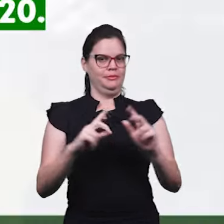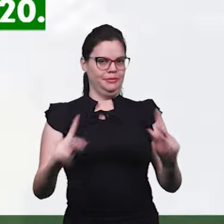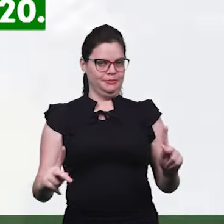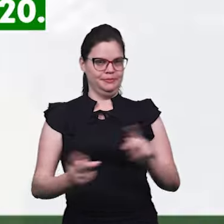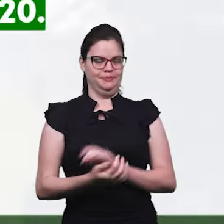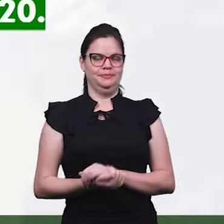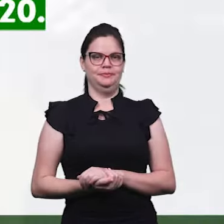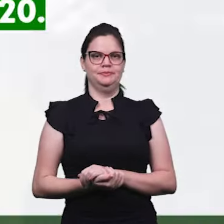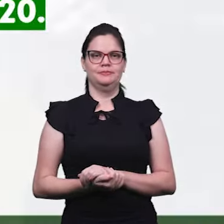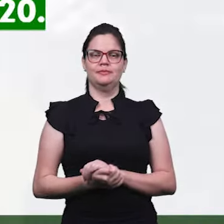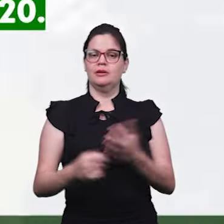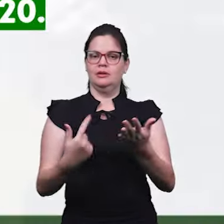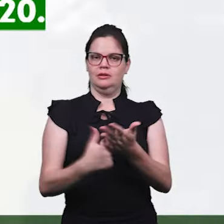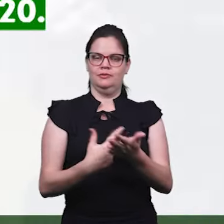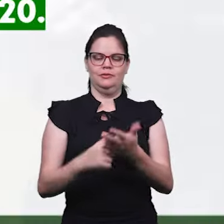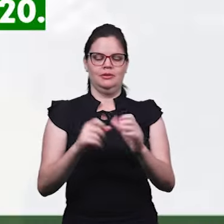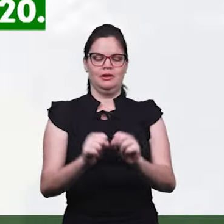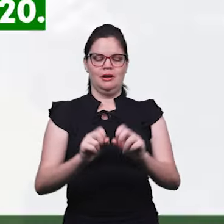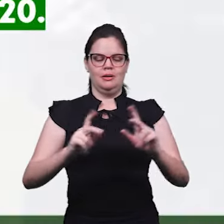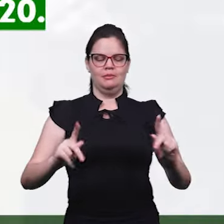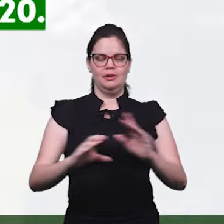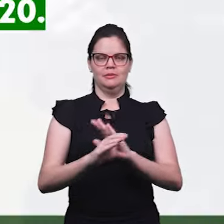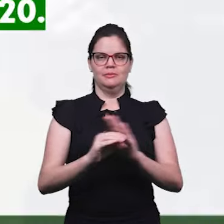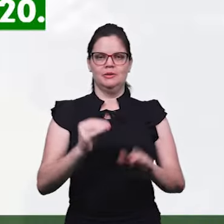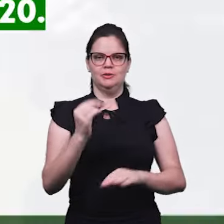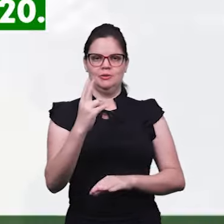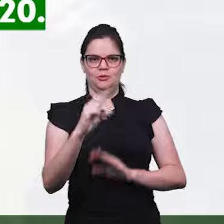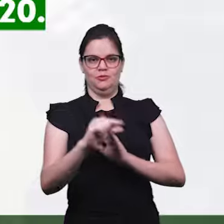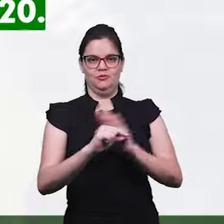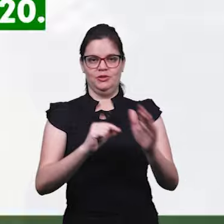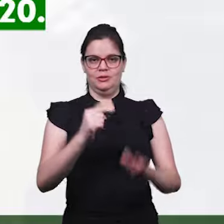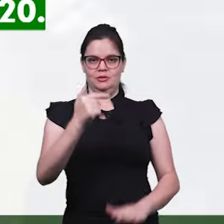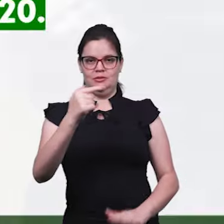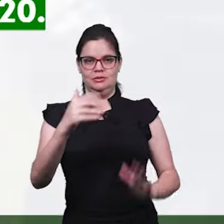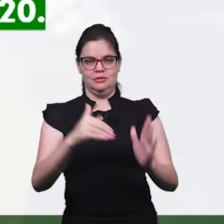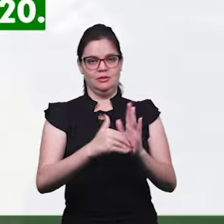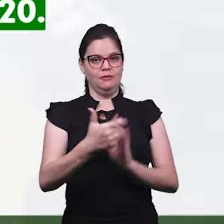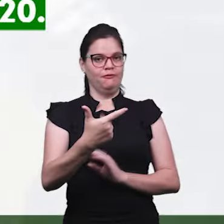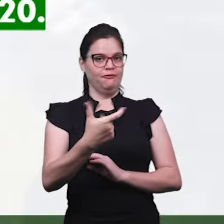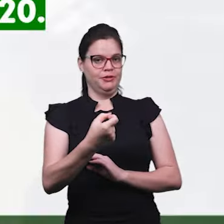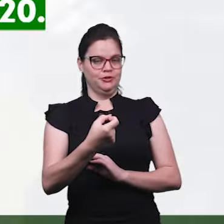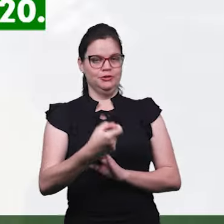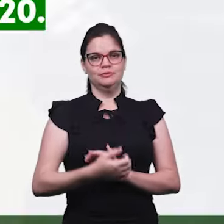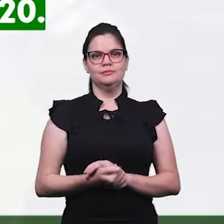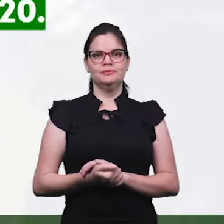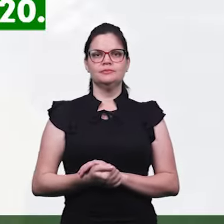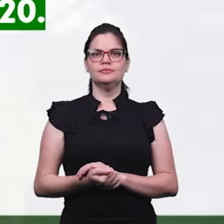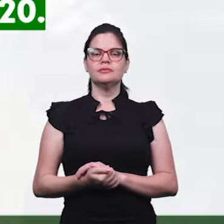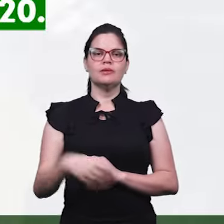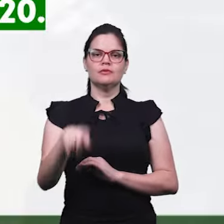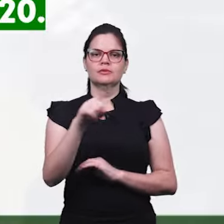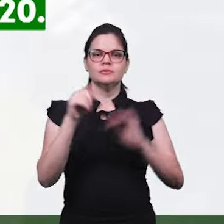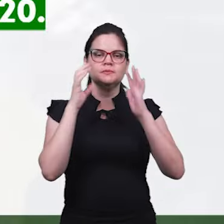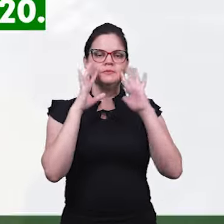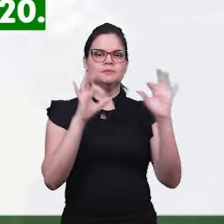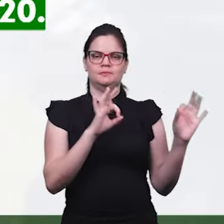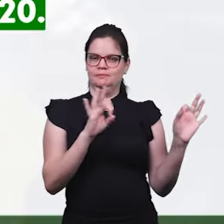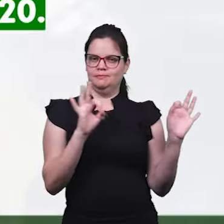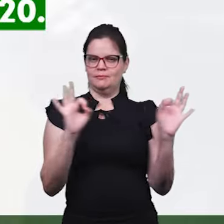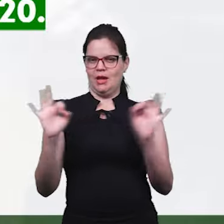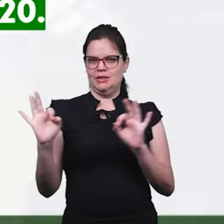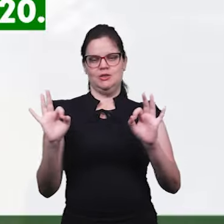base bíblica hoje, ela está no livro de Apocalipse, no capítulo 2, verso 7 ao verso 20. E aquilo que você vai